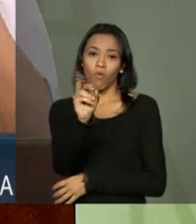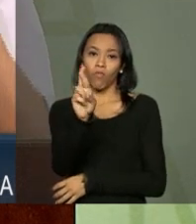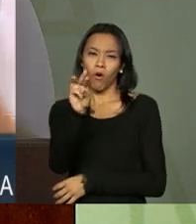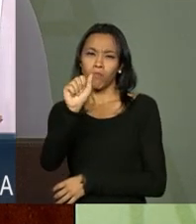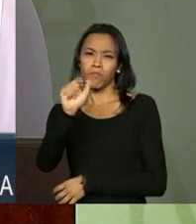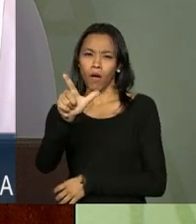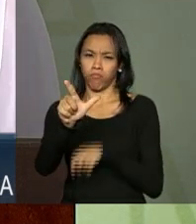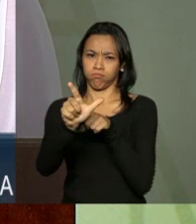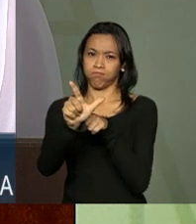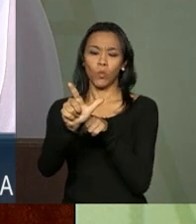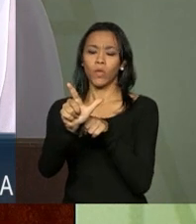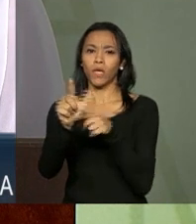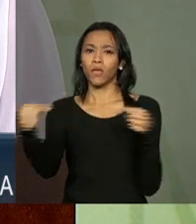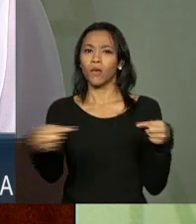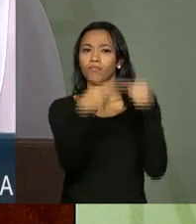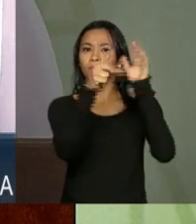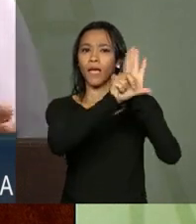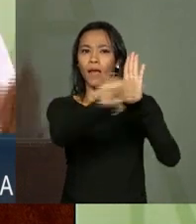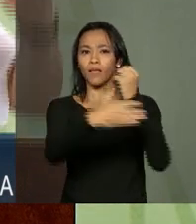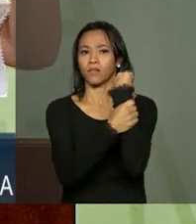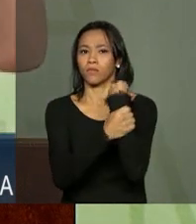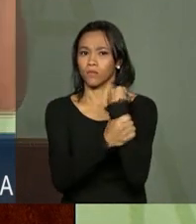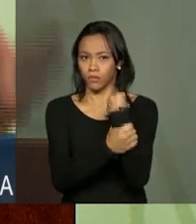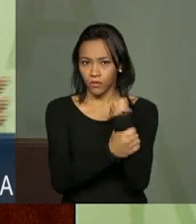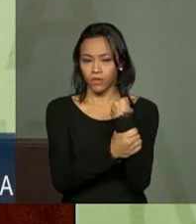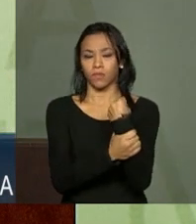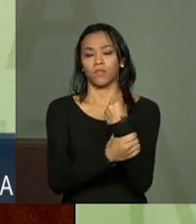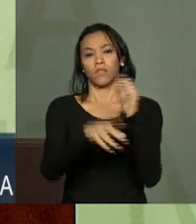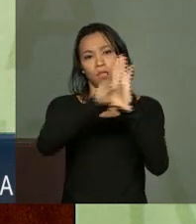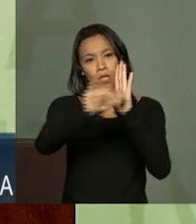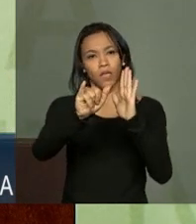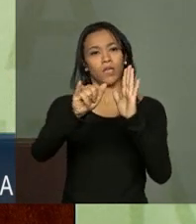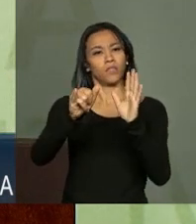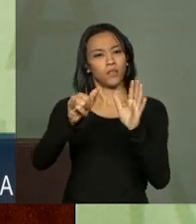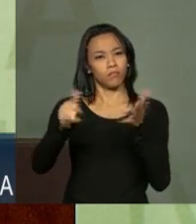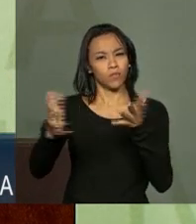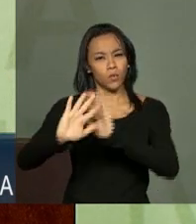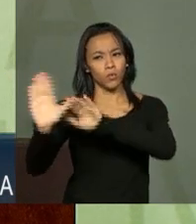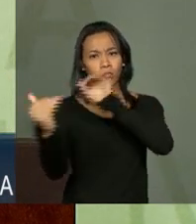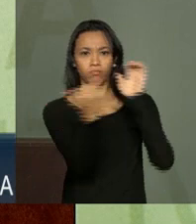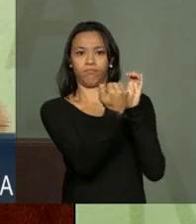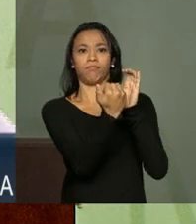aquele que as leis garantem, aquele que as leis regulam. Na